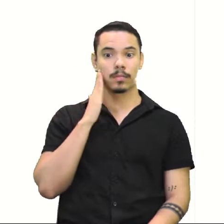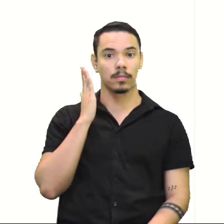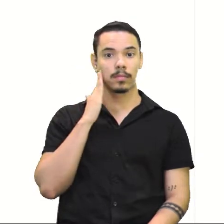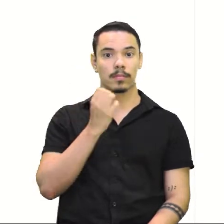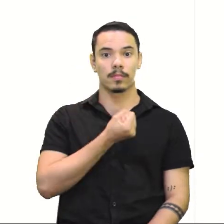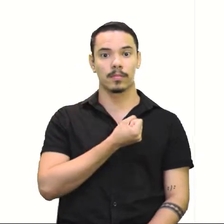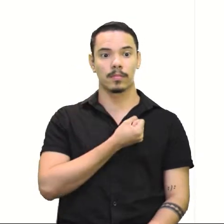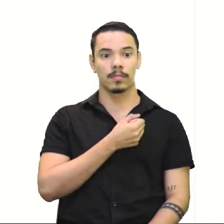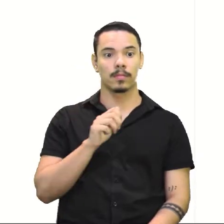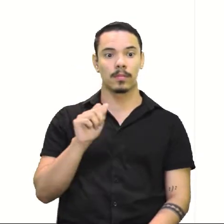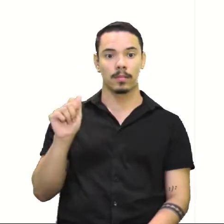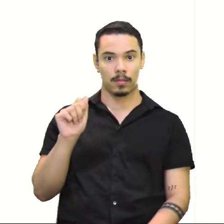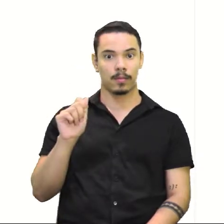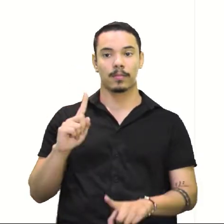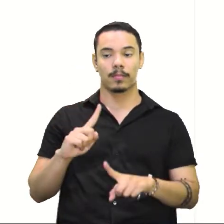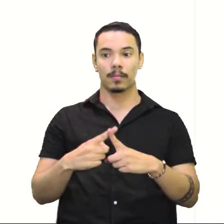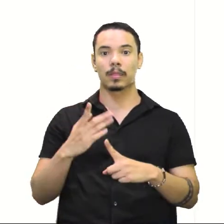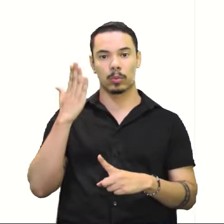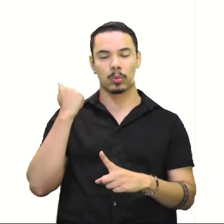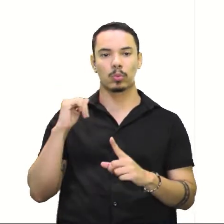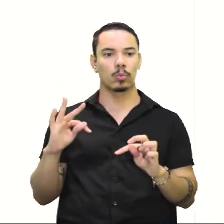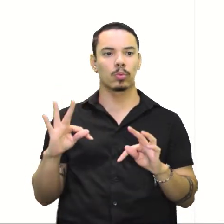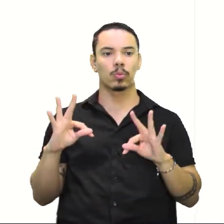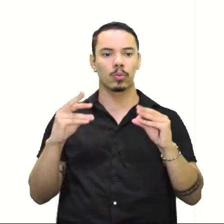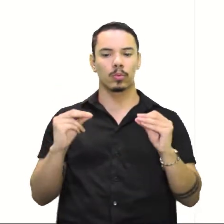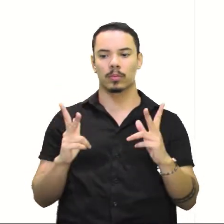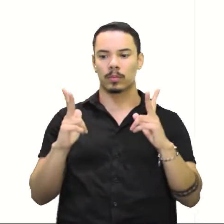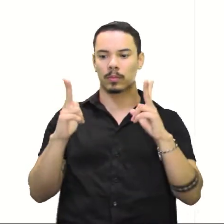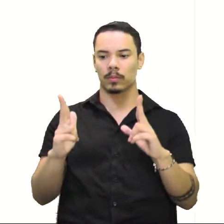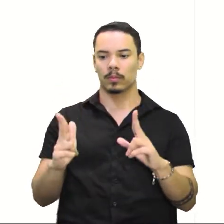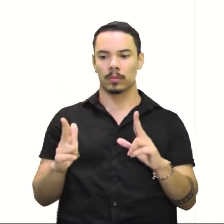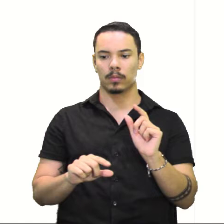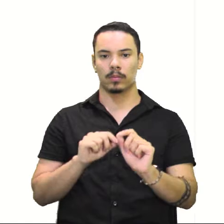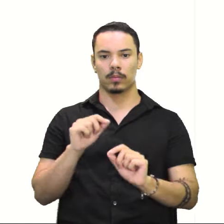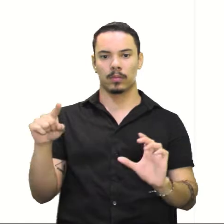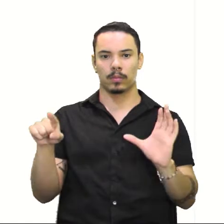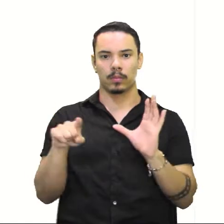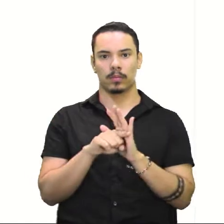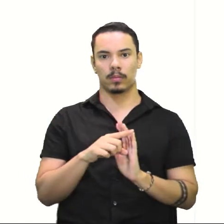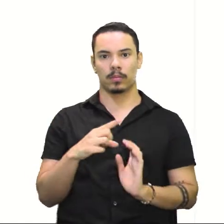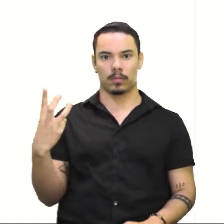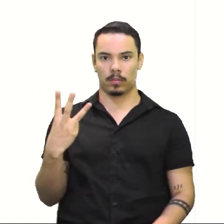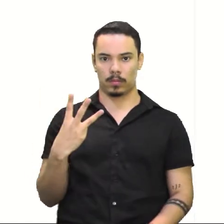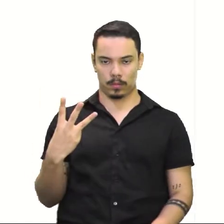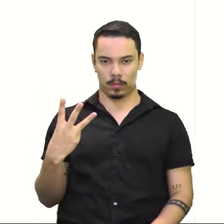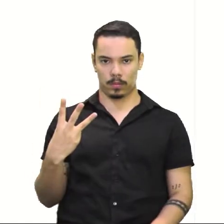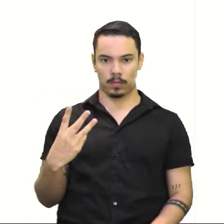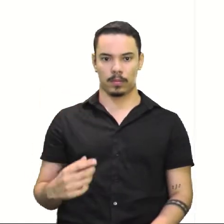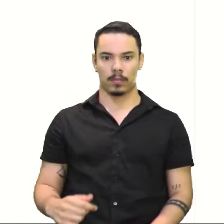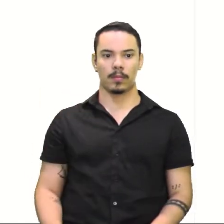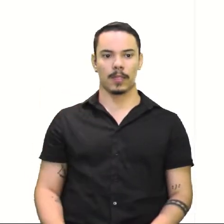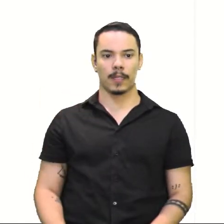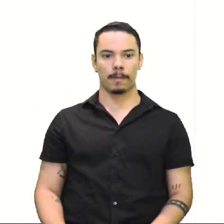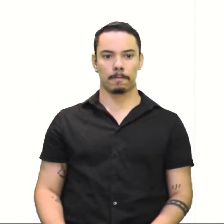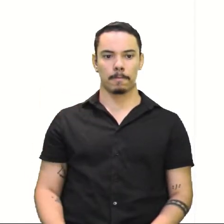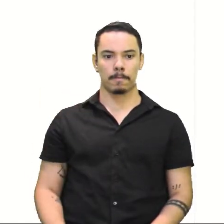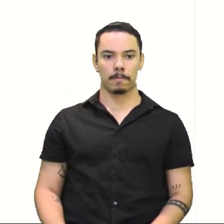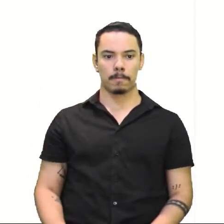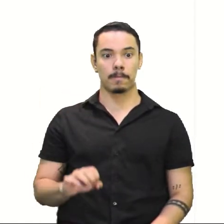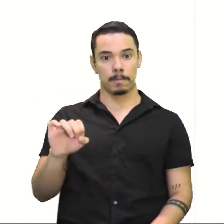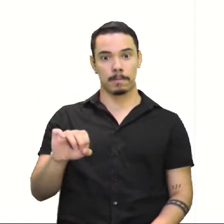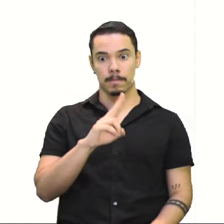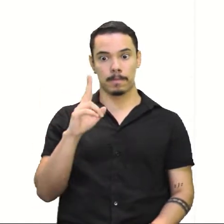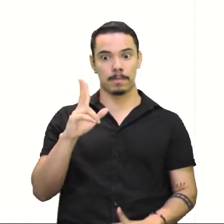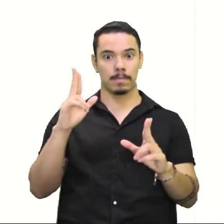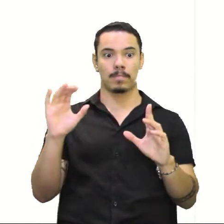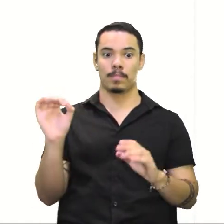A. Mas eu sei que tudo isso tem que ser igual a menos 3. Tem que ser igual a zero? Tem que ser igual a zero,